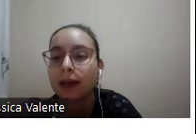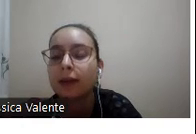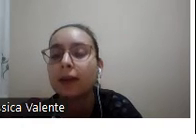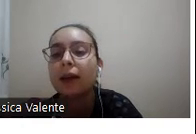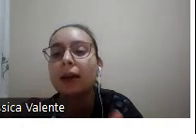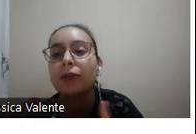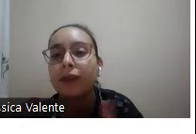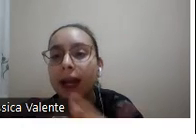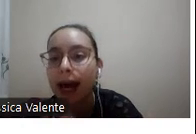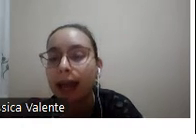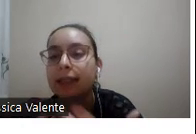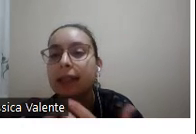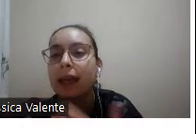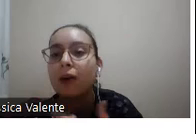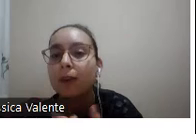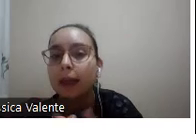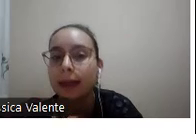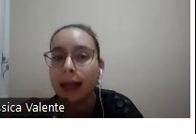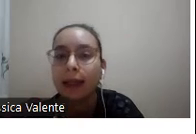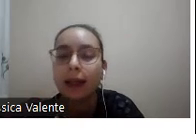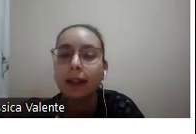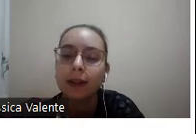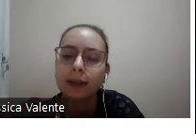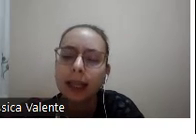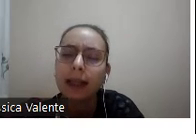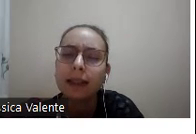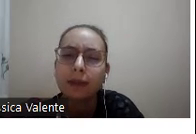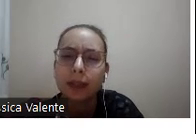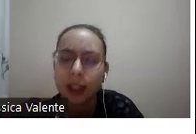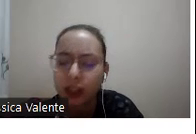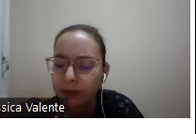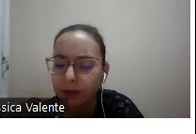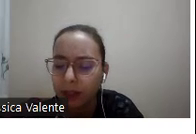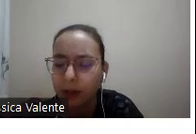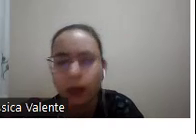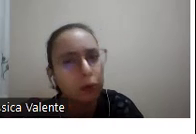ser falada, ser comentada, e eu tenho certeza que